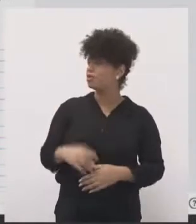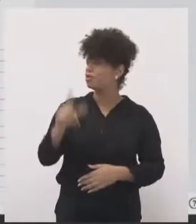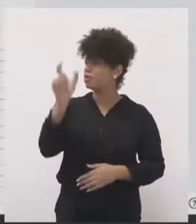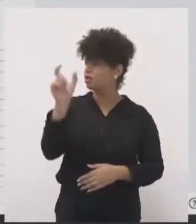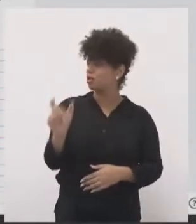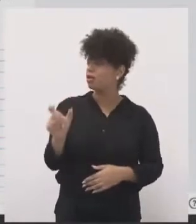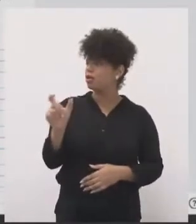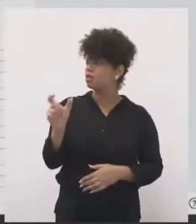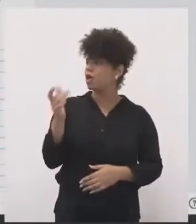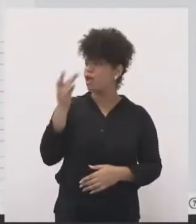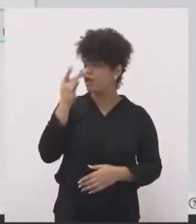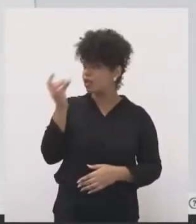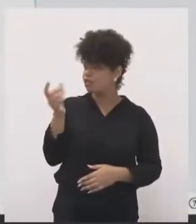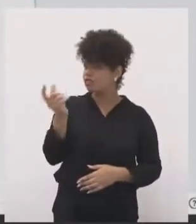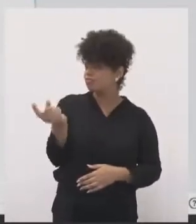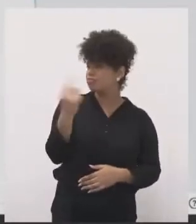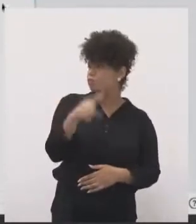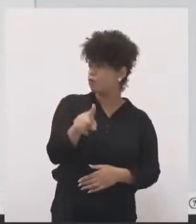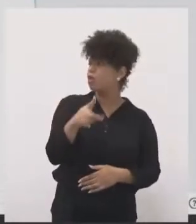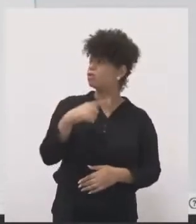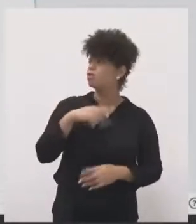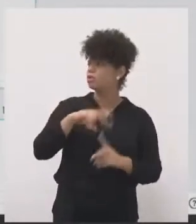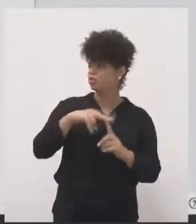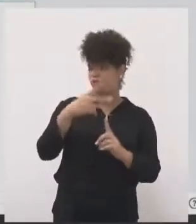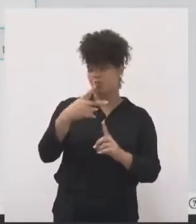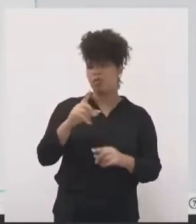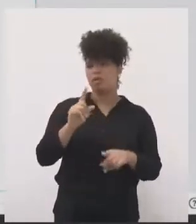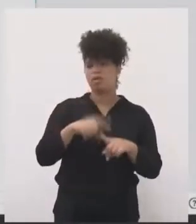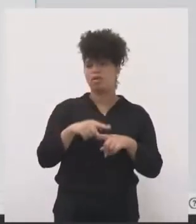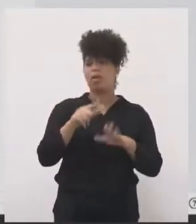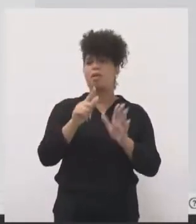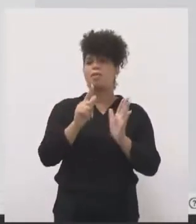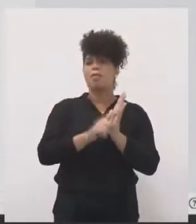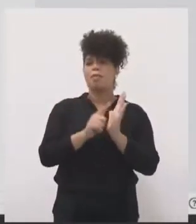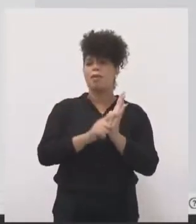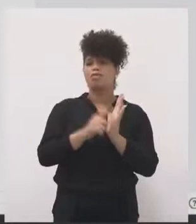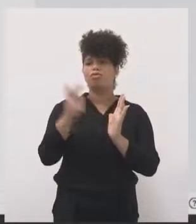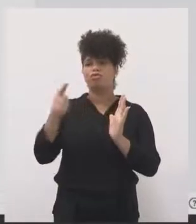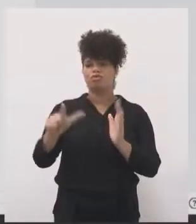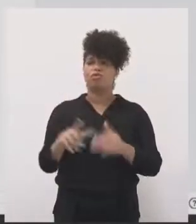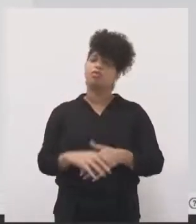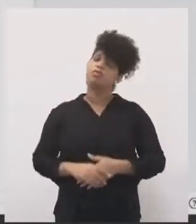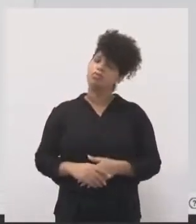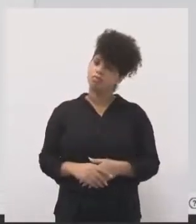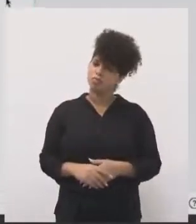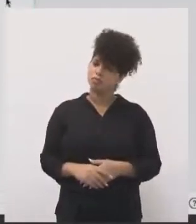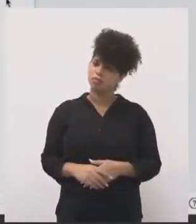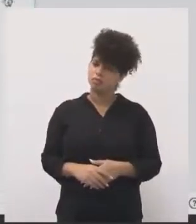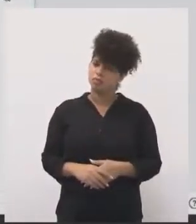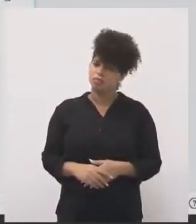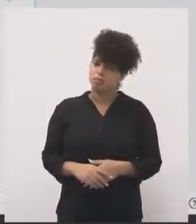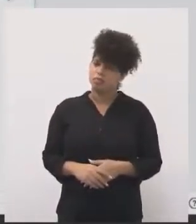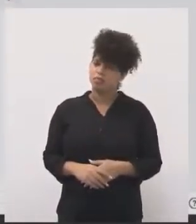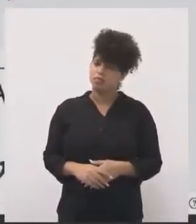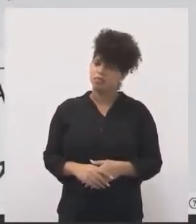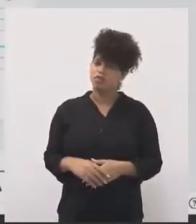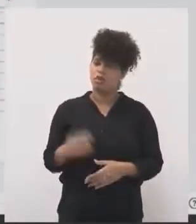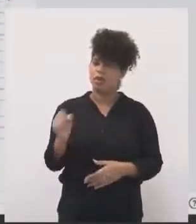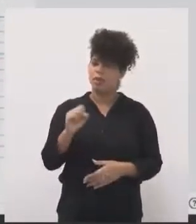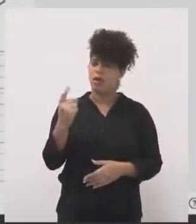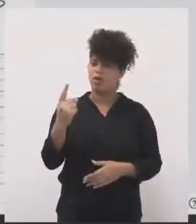duplicar a página e criar uma página em branco. Então, eu posso duplicar essa página, deixa eu apagar aqui, que eu dupliquei 2